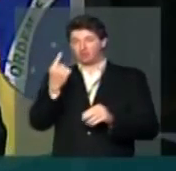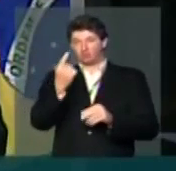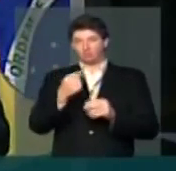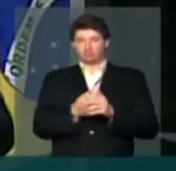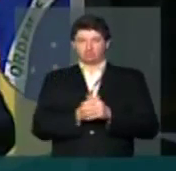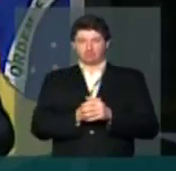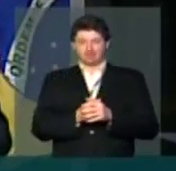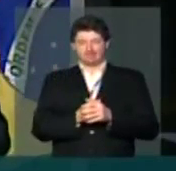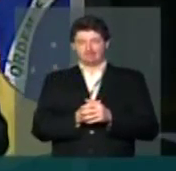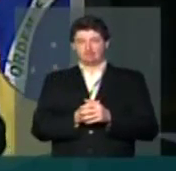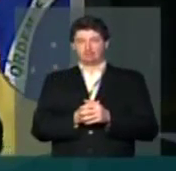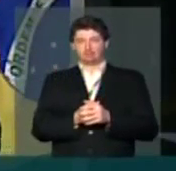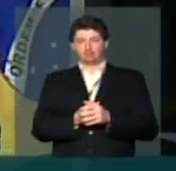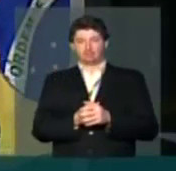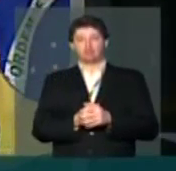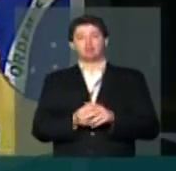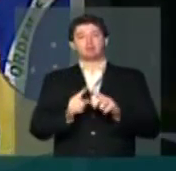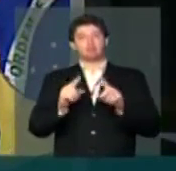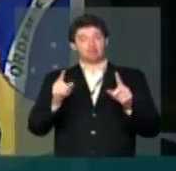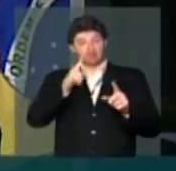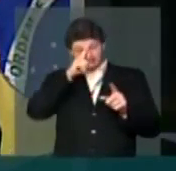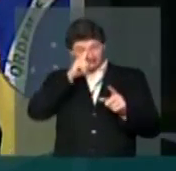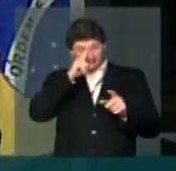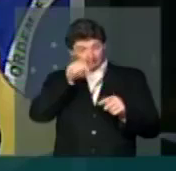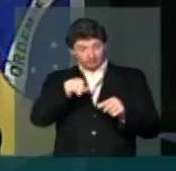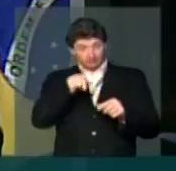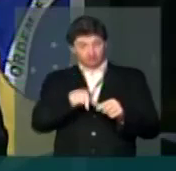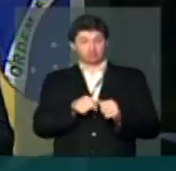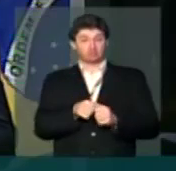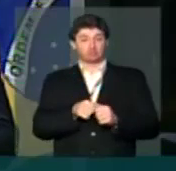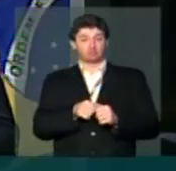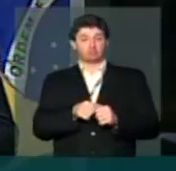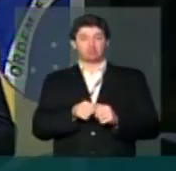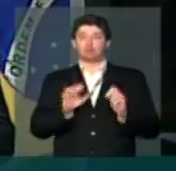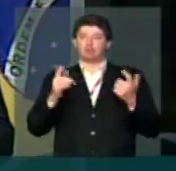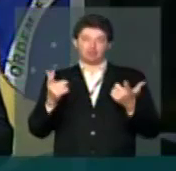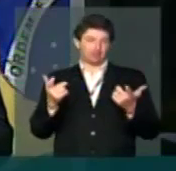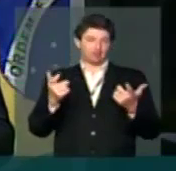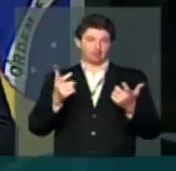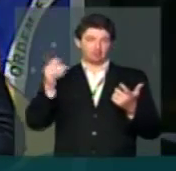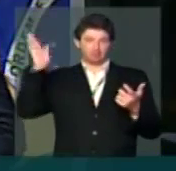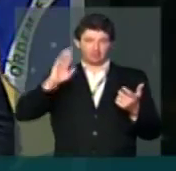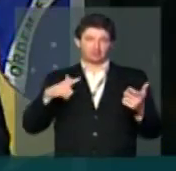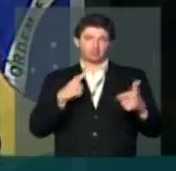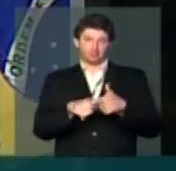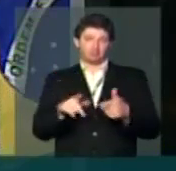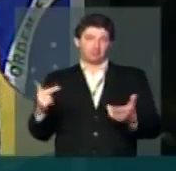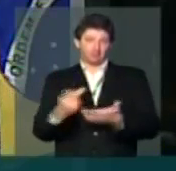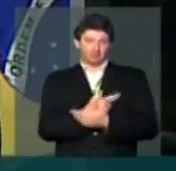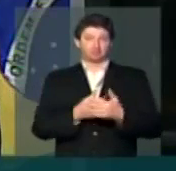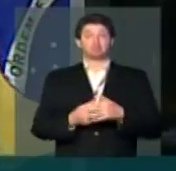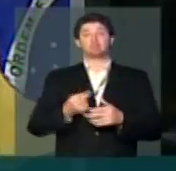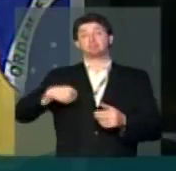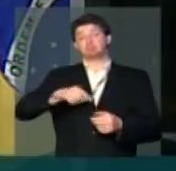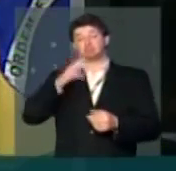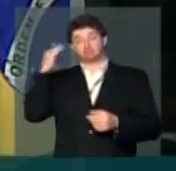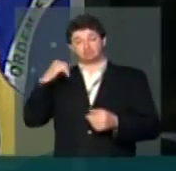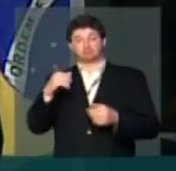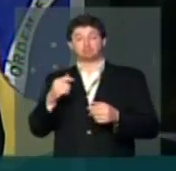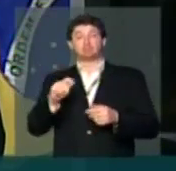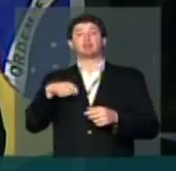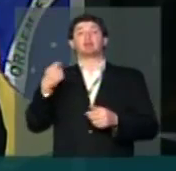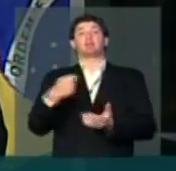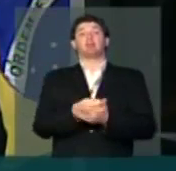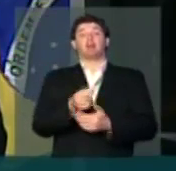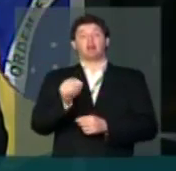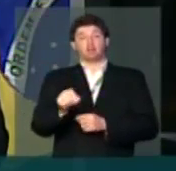deles, ainda que absolutamente grave, e com consequências óbvias para o Brasil. E nós sabemos quem afinal está